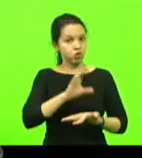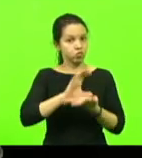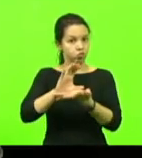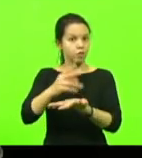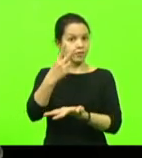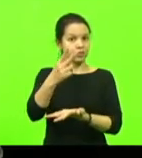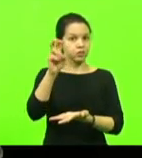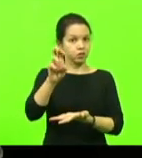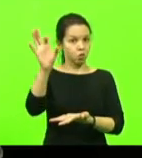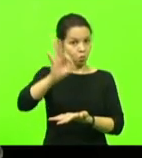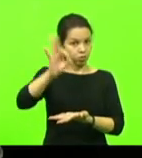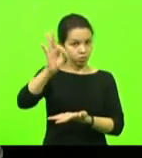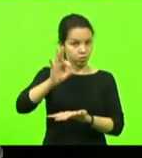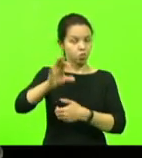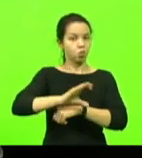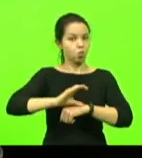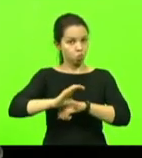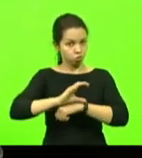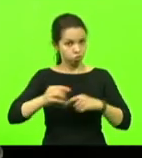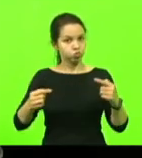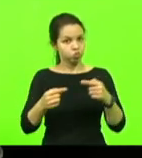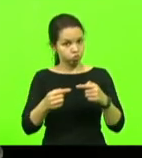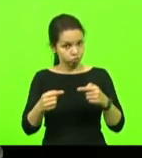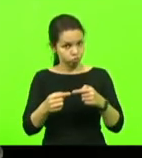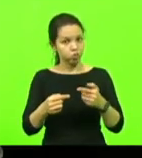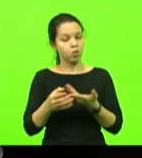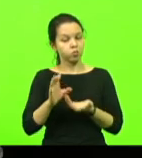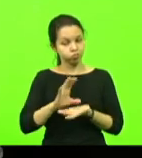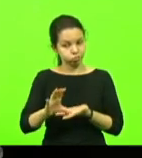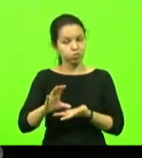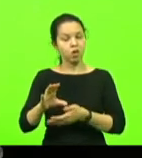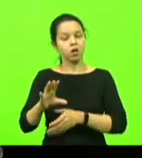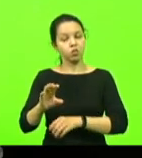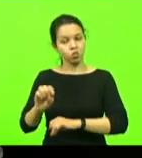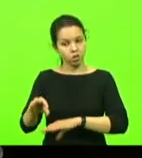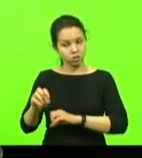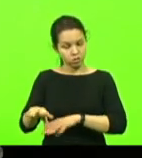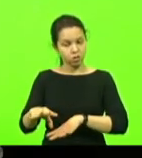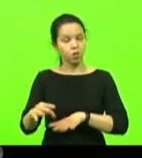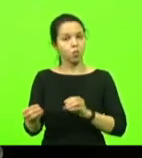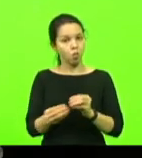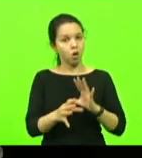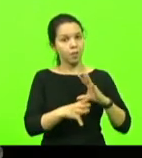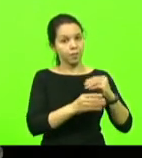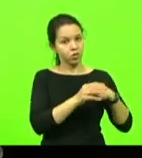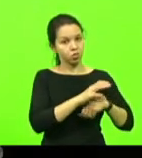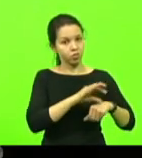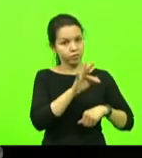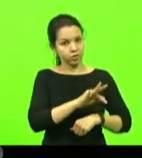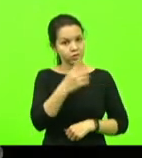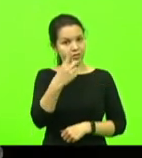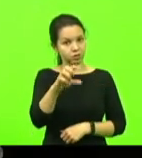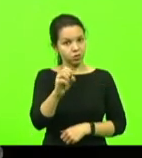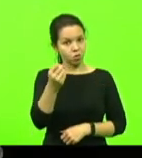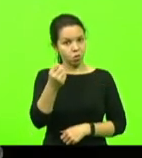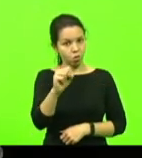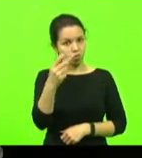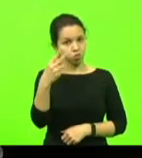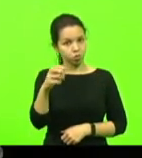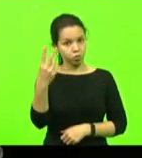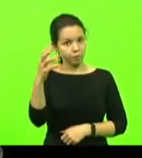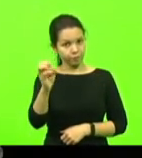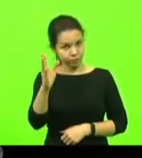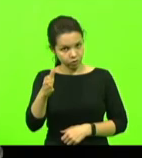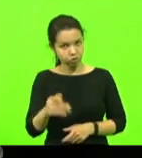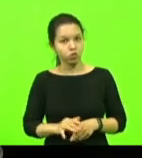25% constitucionais da educação, conforme a Emenda Constitucional Federal 108, de 2020, excluídos